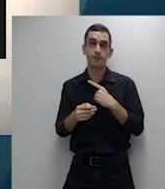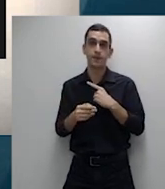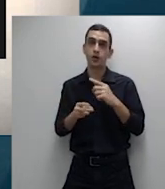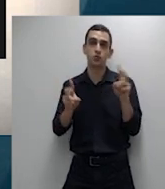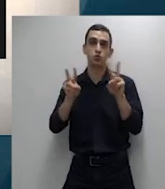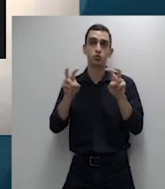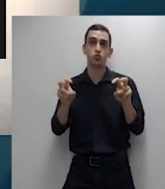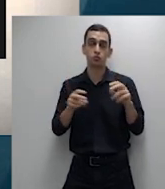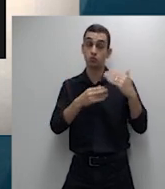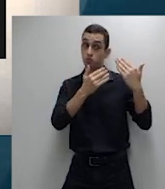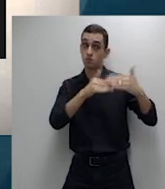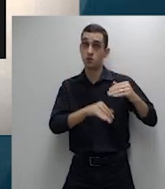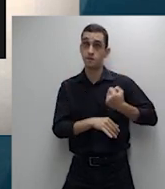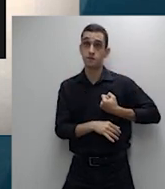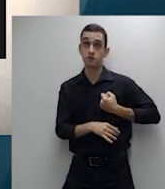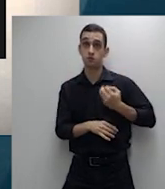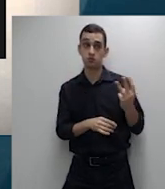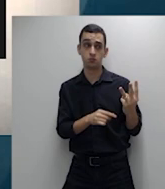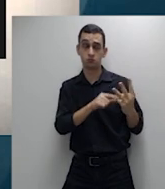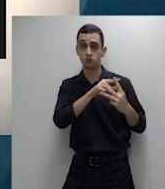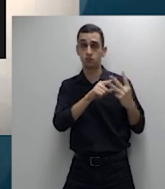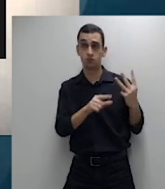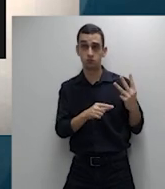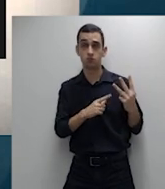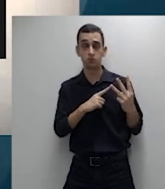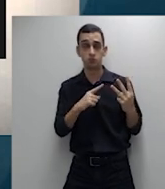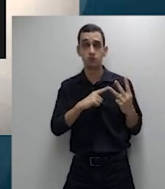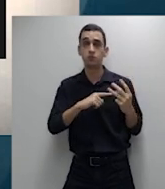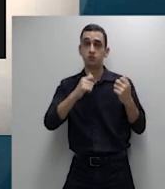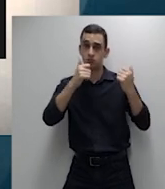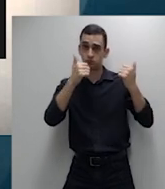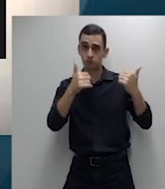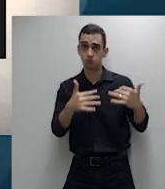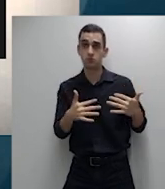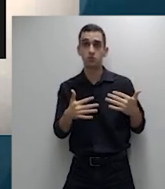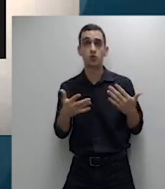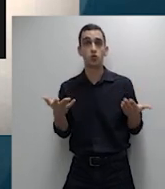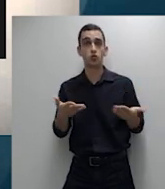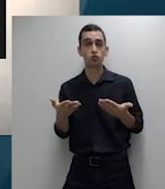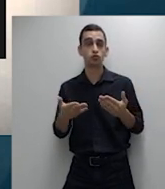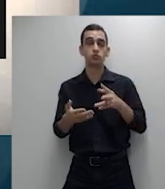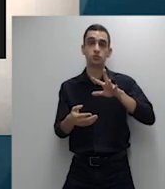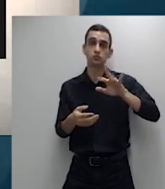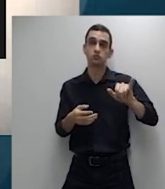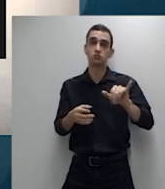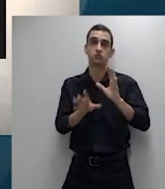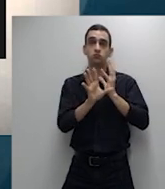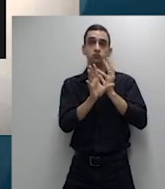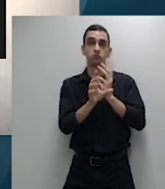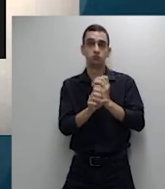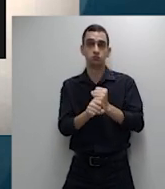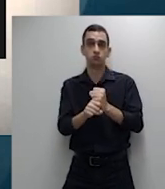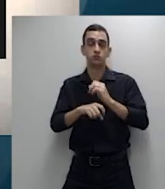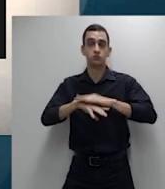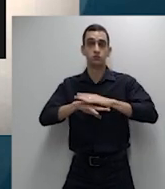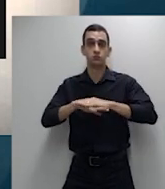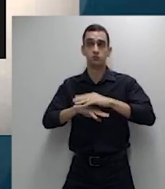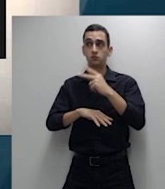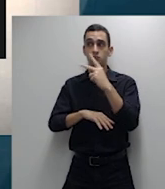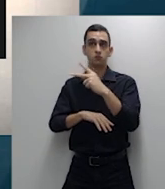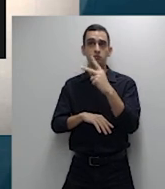seria incongruente que décimos aqui ar atribuir a nota restante a nota